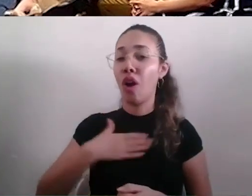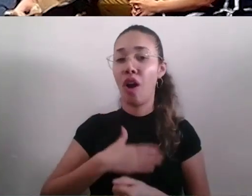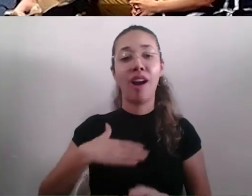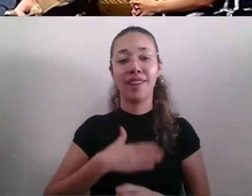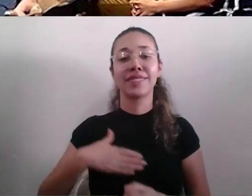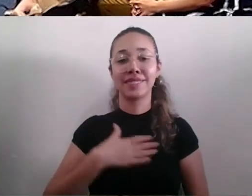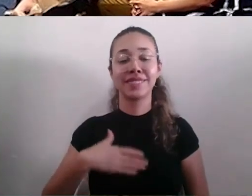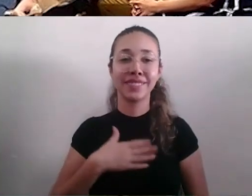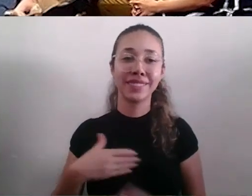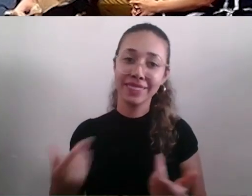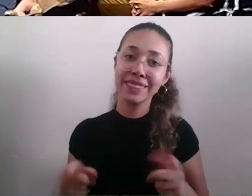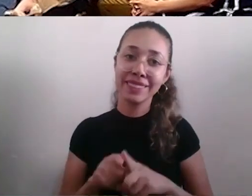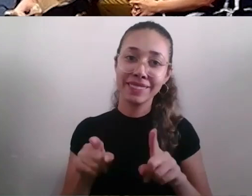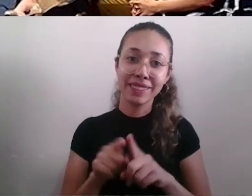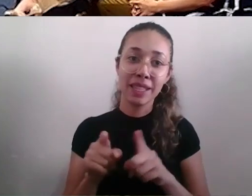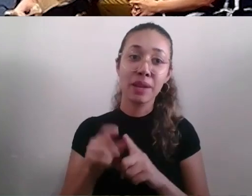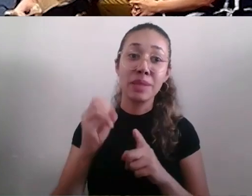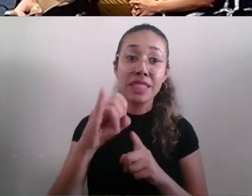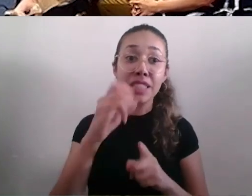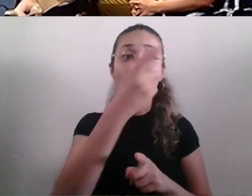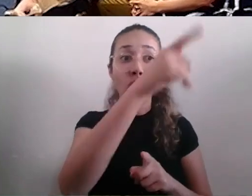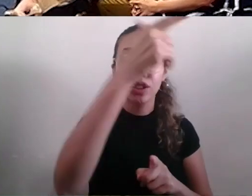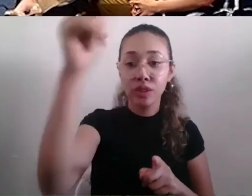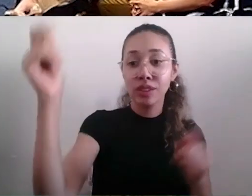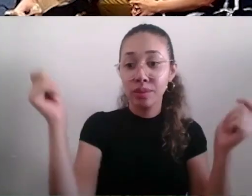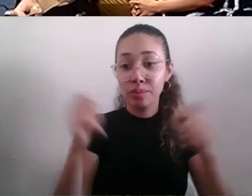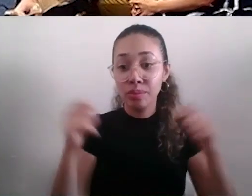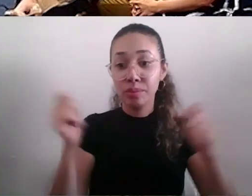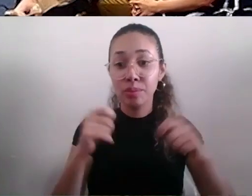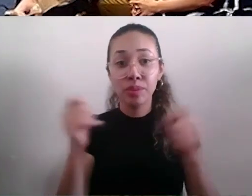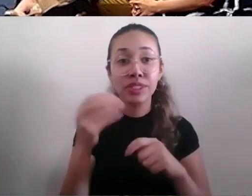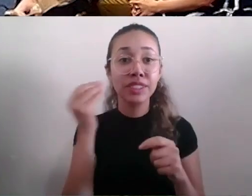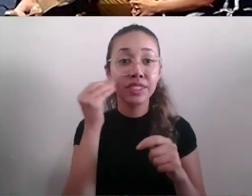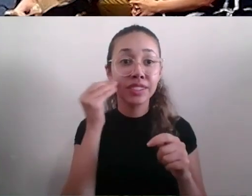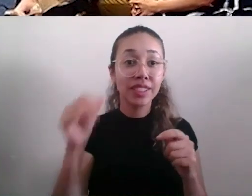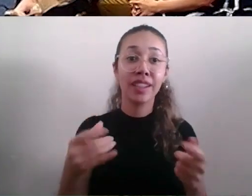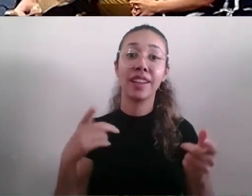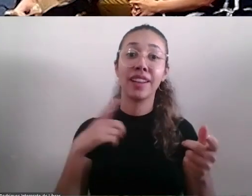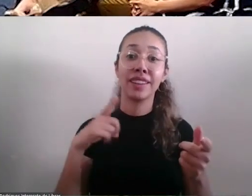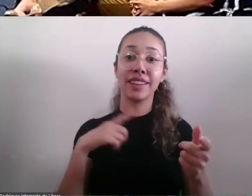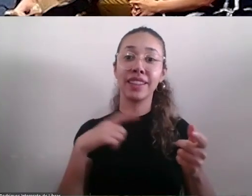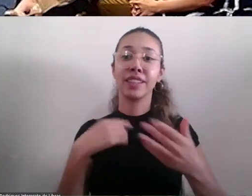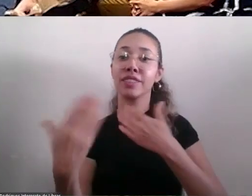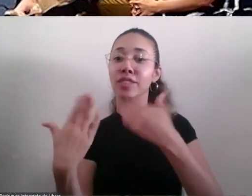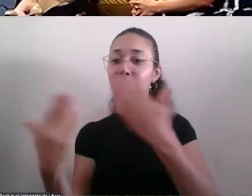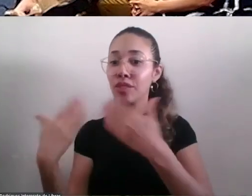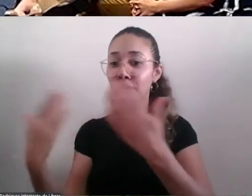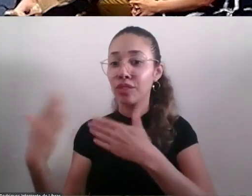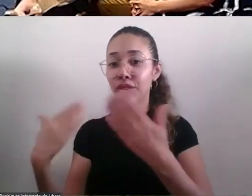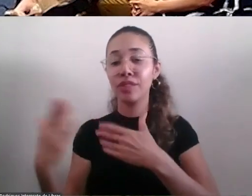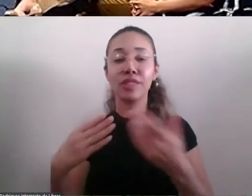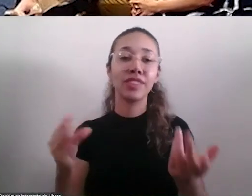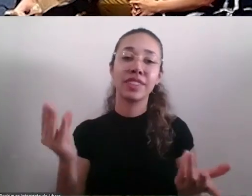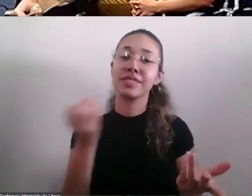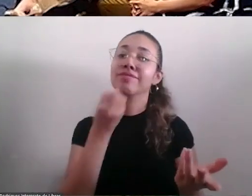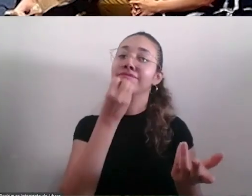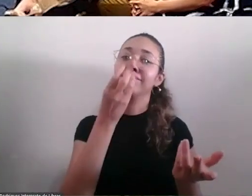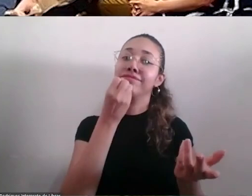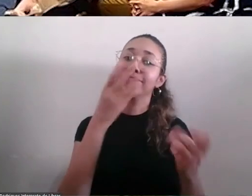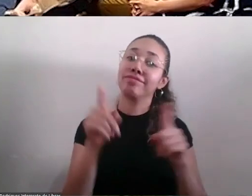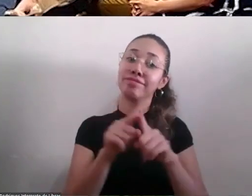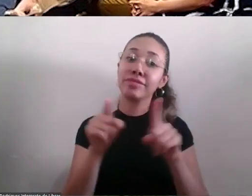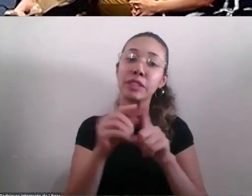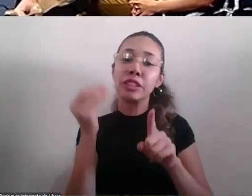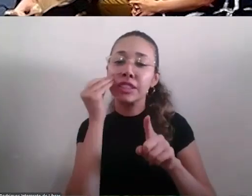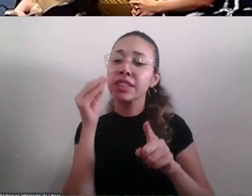E seria muito legal se outras pessoas também tivessem essa oportunidade, sabe, essa abertura de poder conversar com pessoas como você, de tentar entender